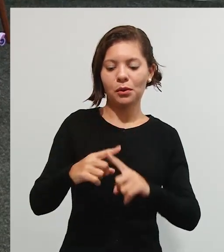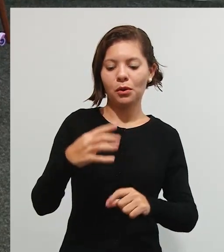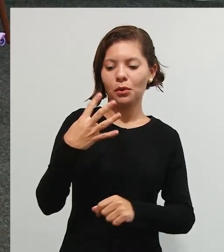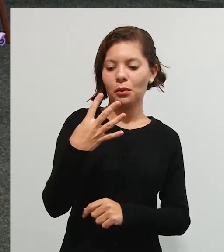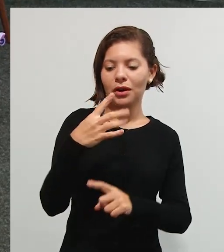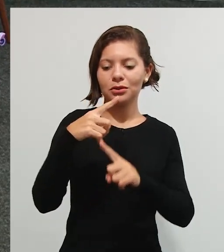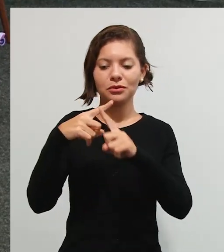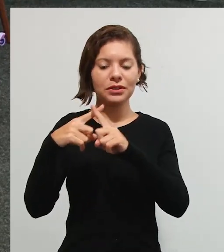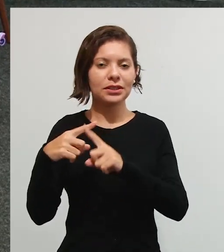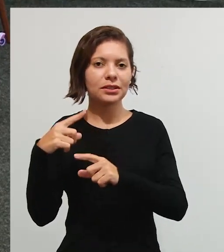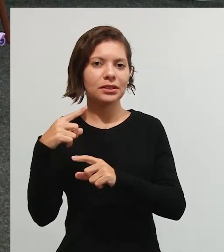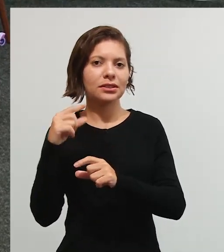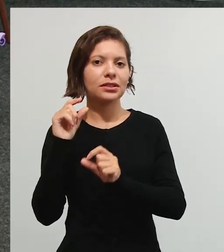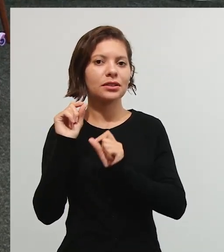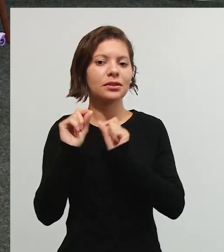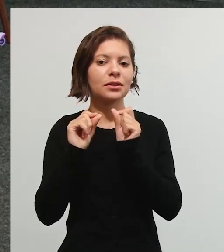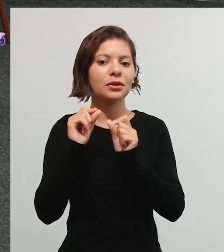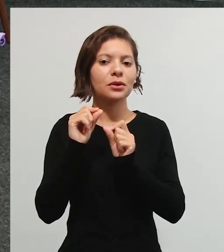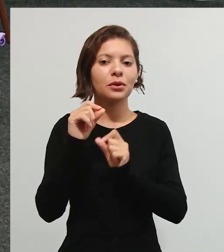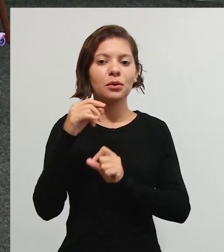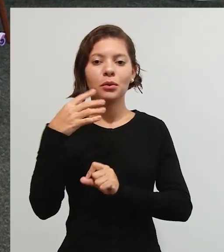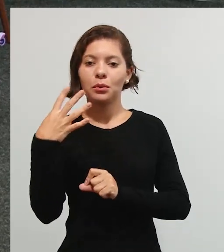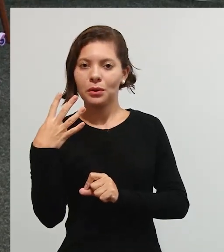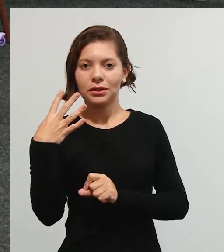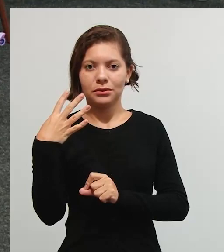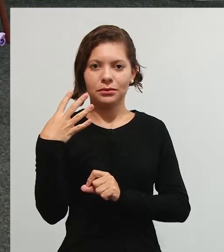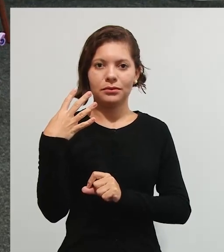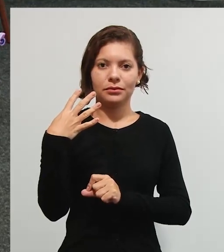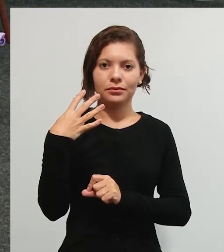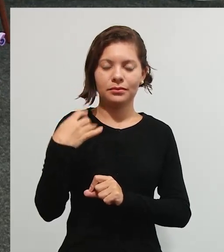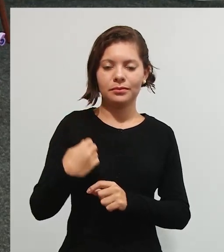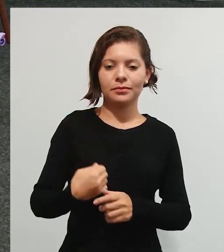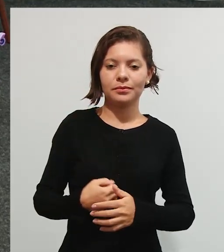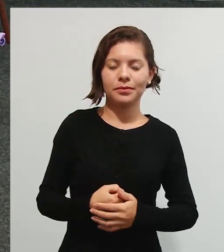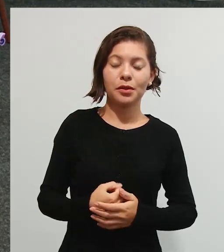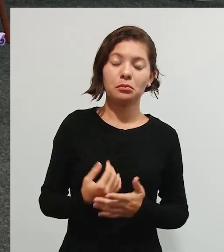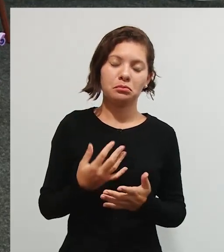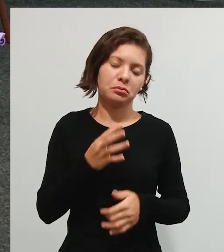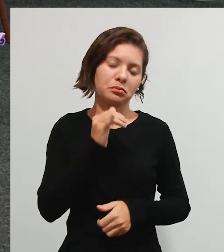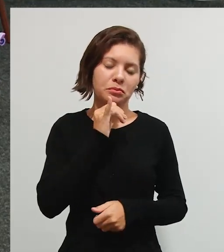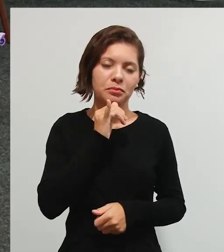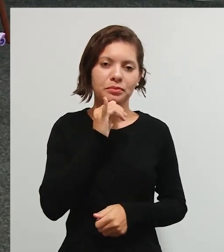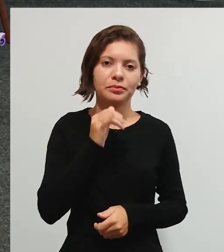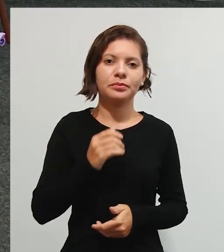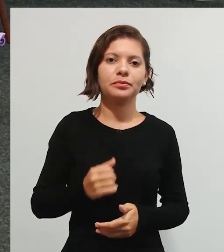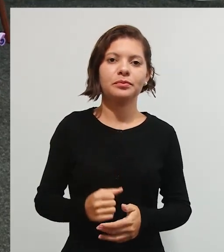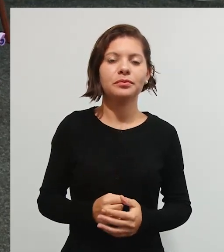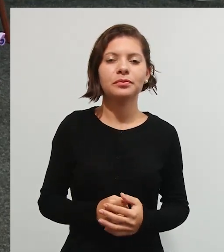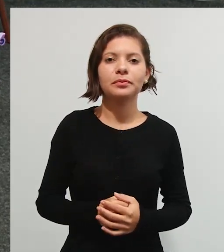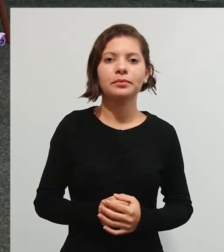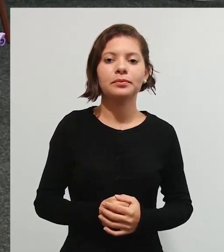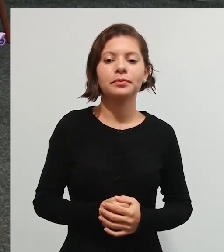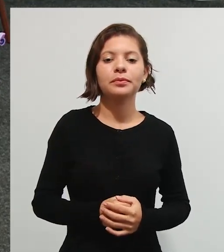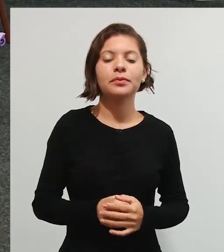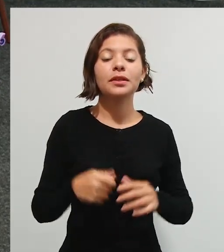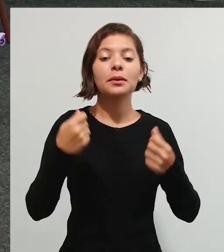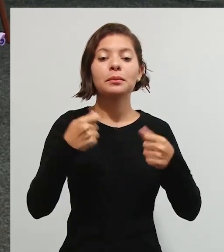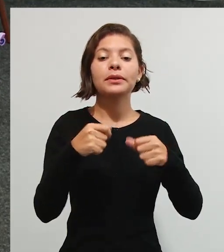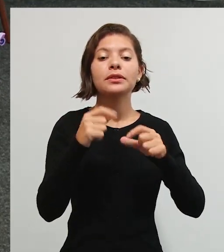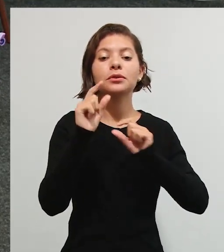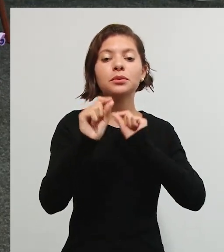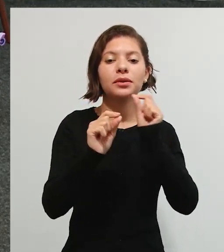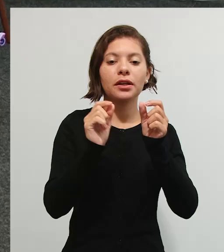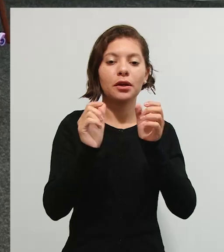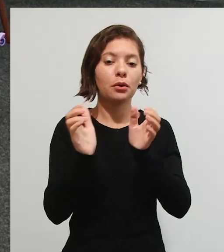4 vezes o 4, por exemplo. Eu tenho que